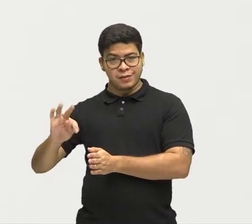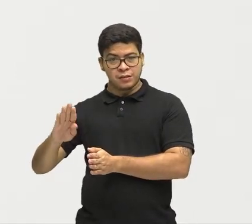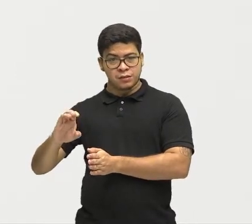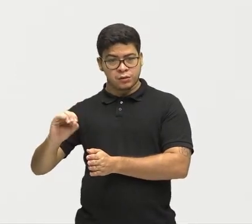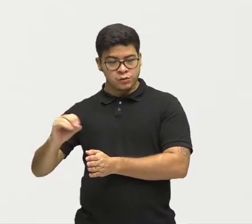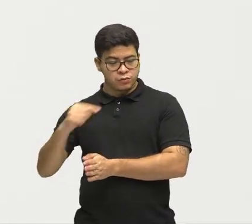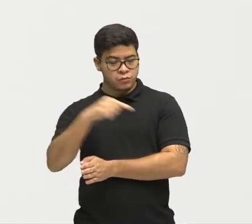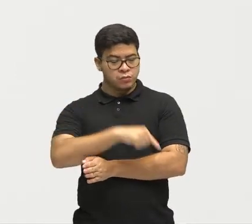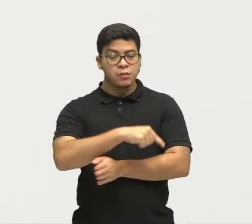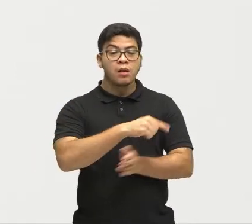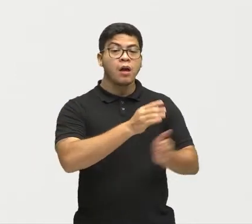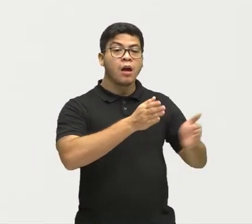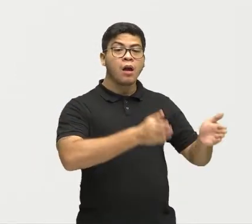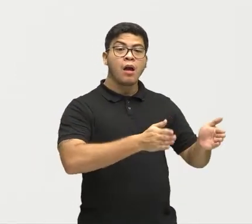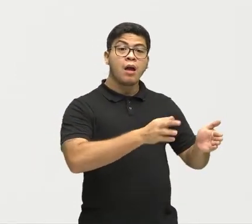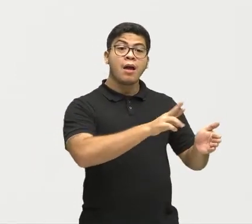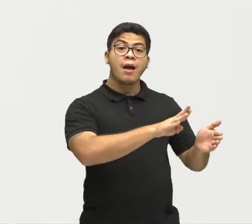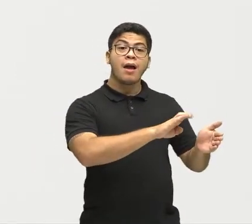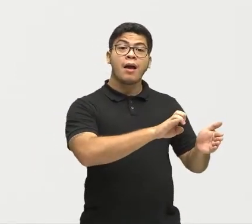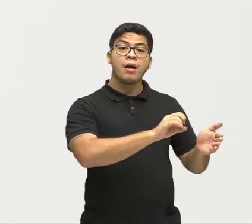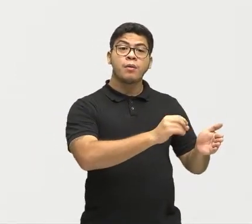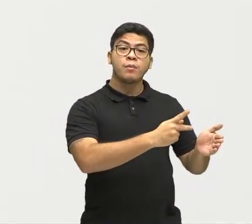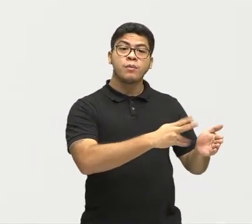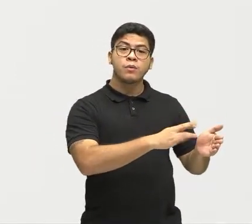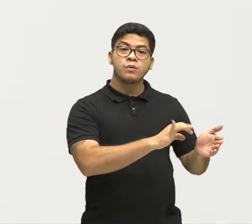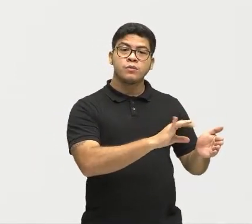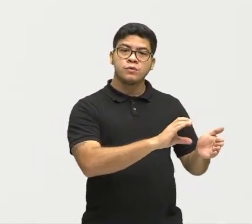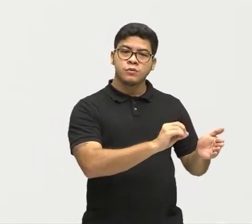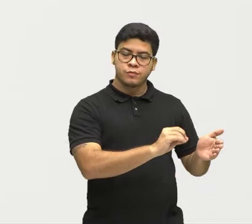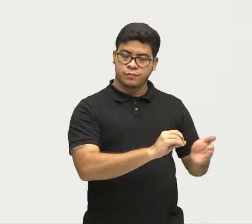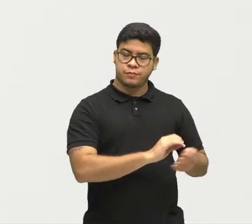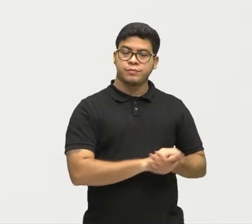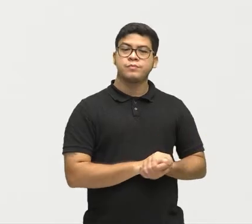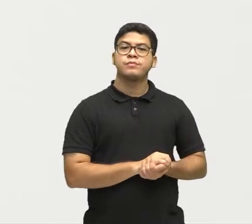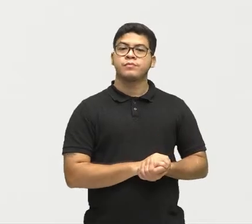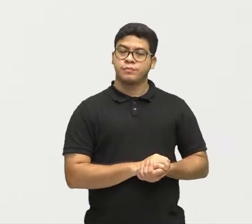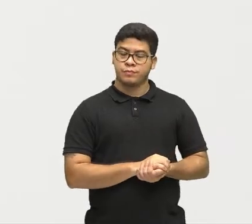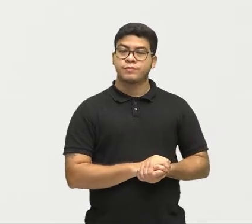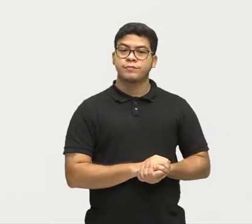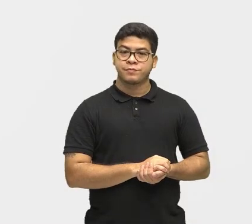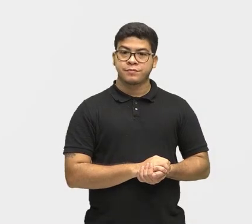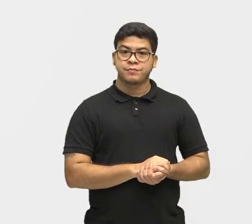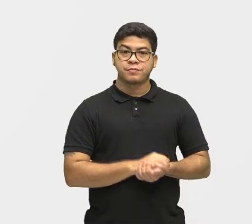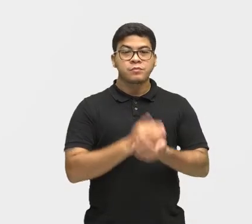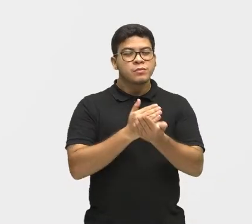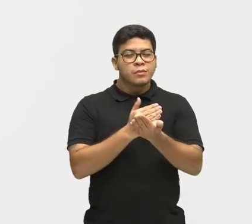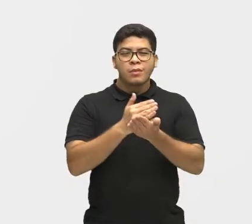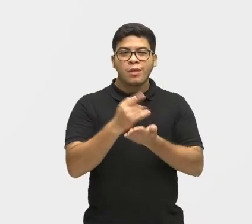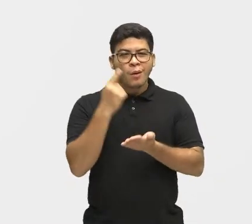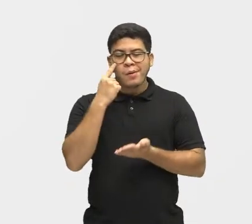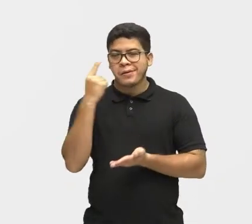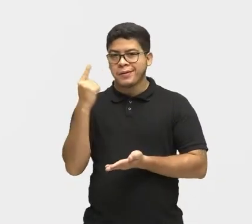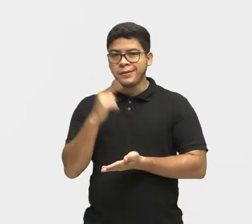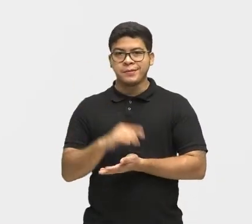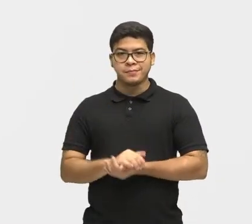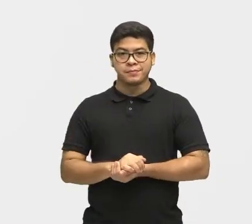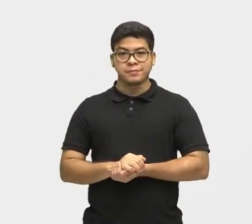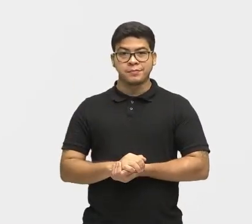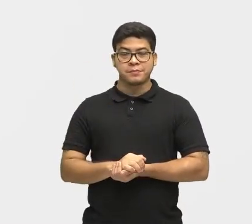semente. Flor, fruto e semente. E vamos falar um pouquinho mais sobre elas. Vamos lá falando de frutos e sementes. Olha